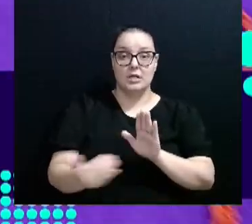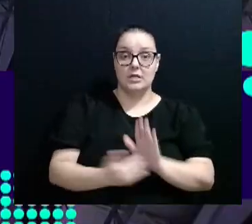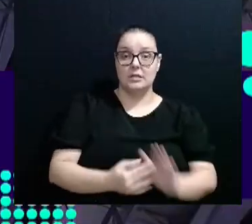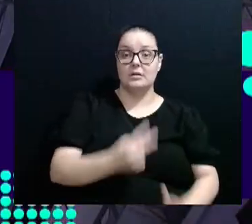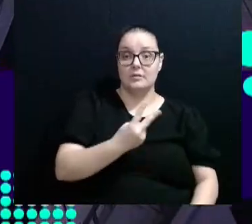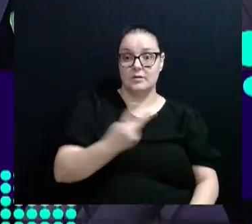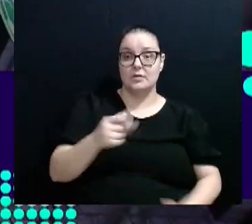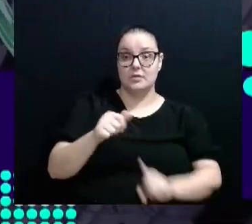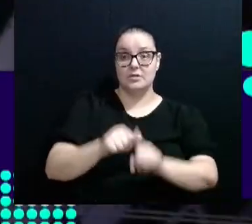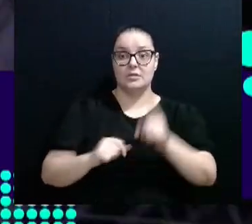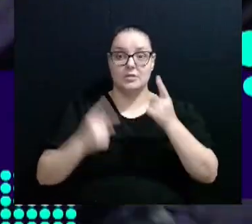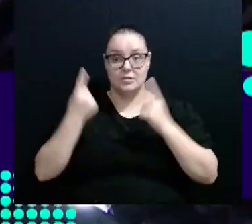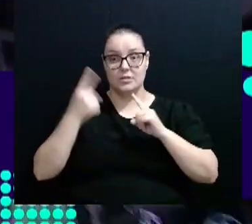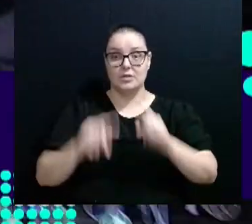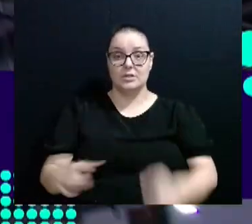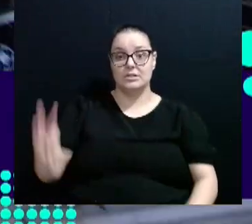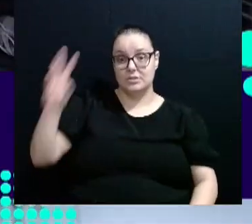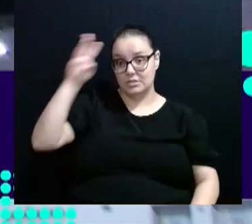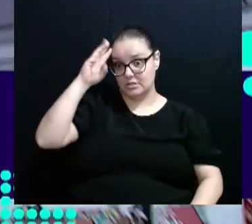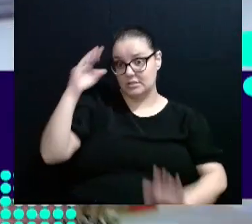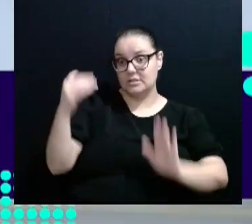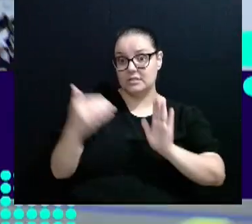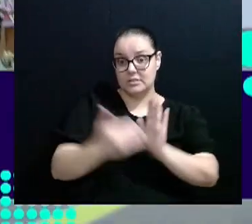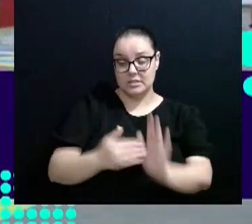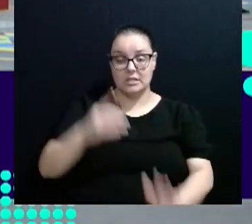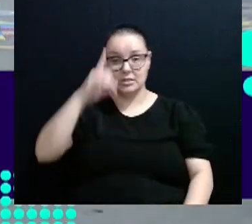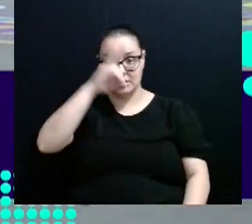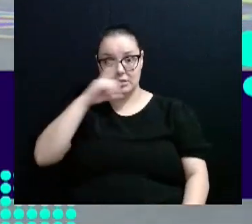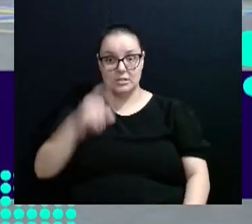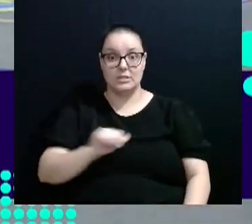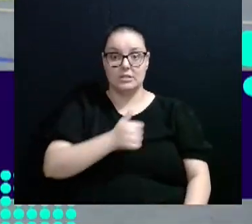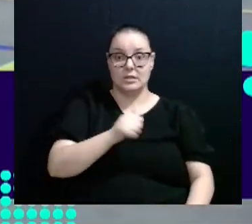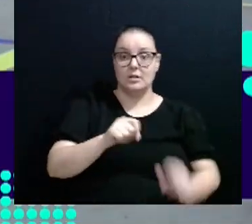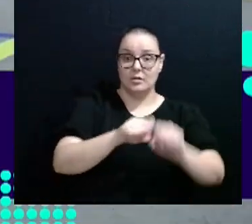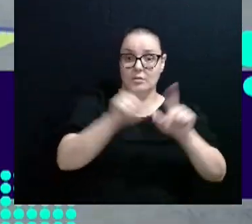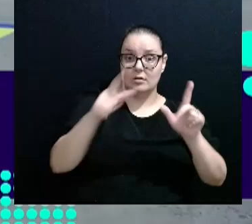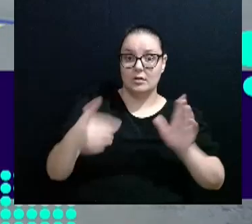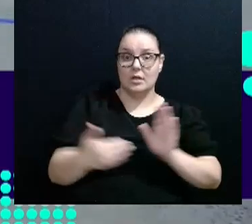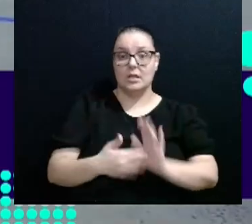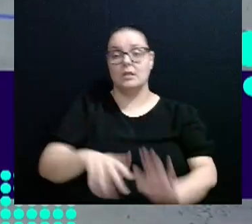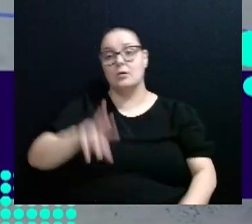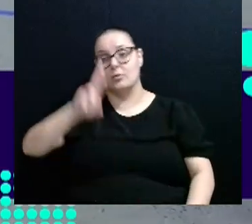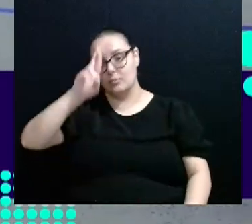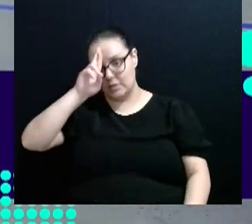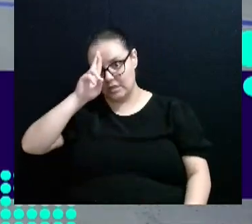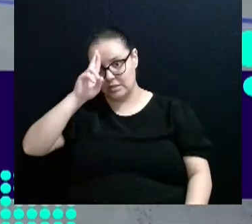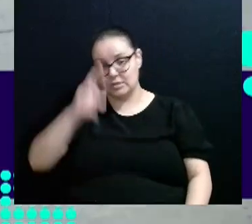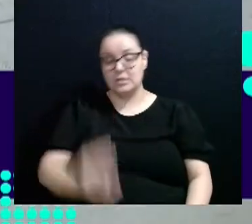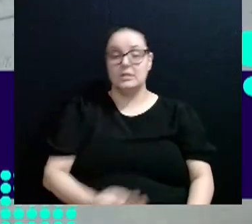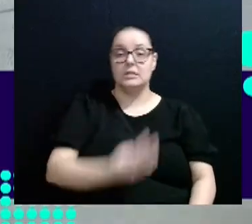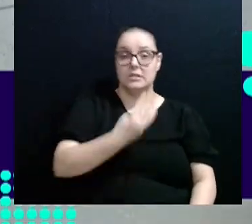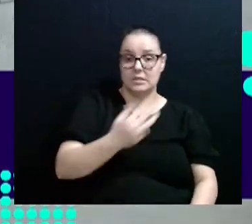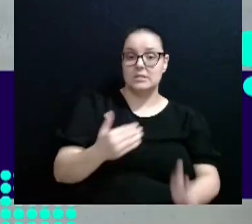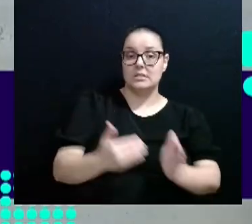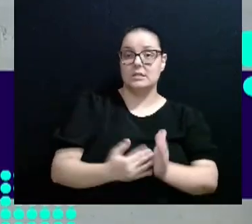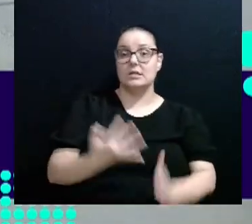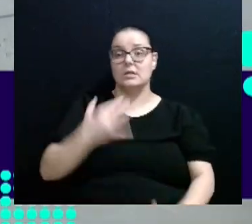de terça a domingo, das 11 horas da manhã ao meio-dia e das 3 às 4 horas da